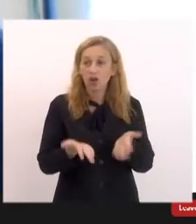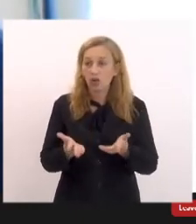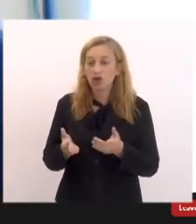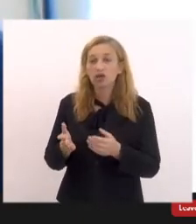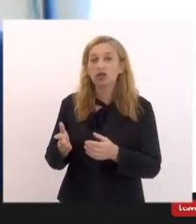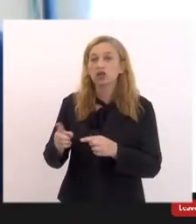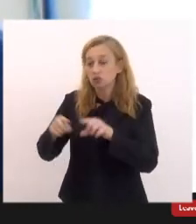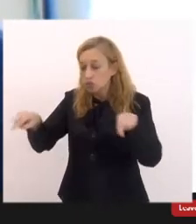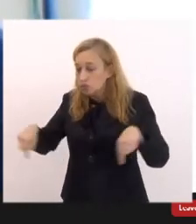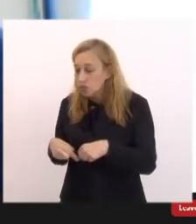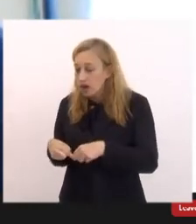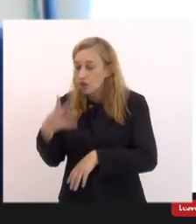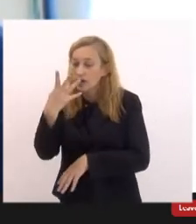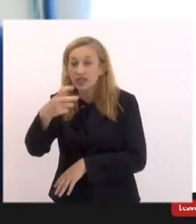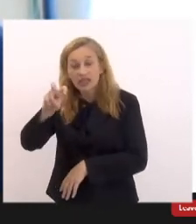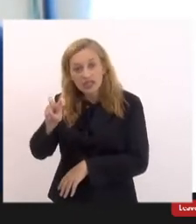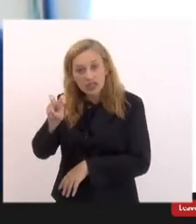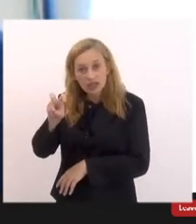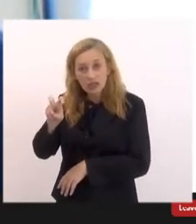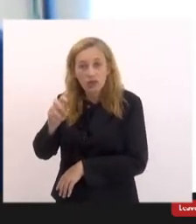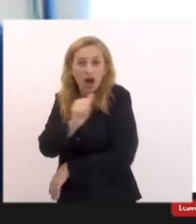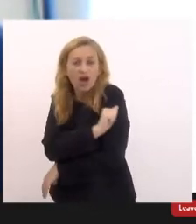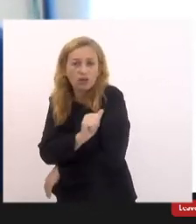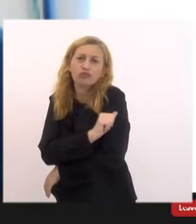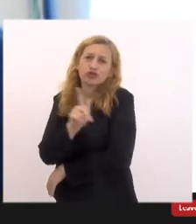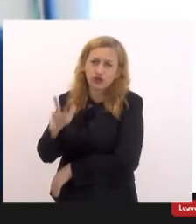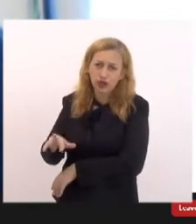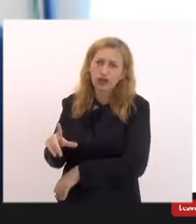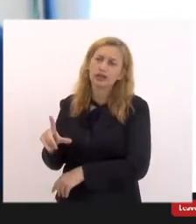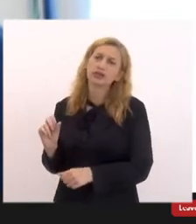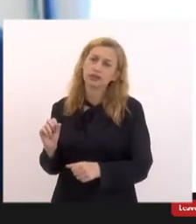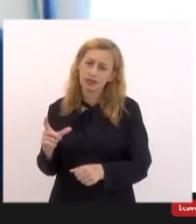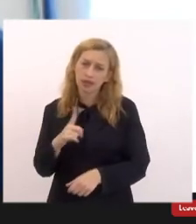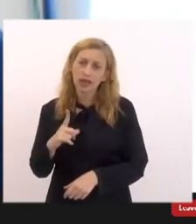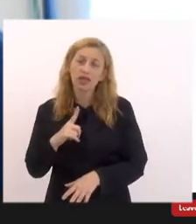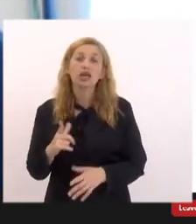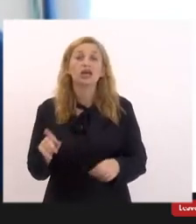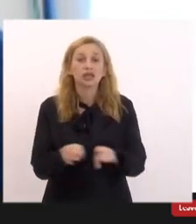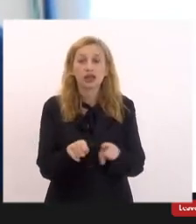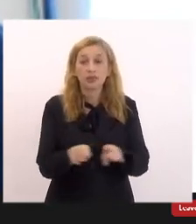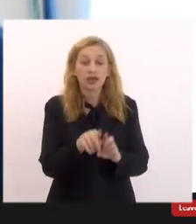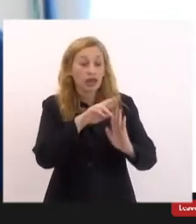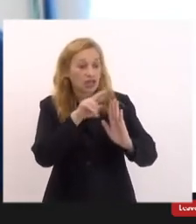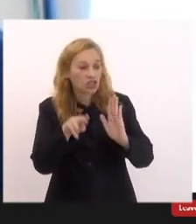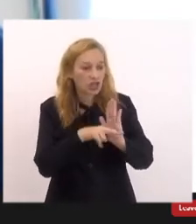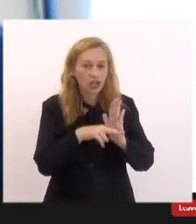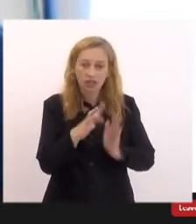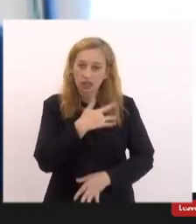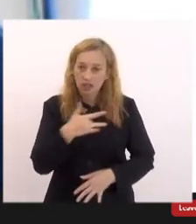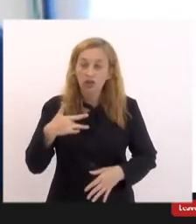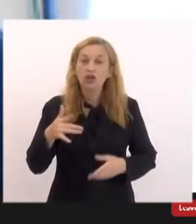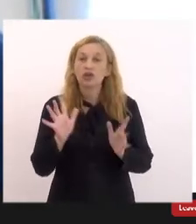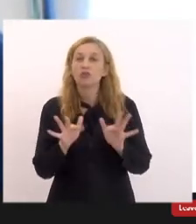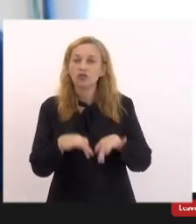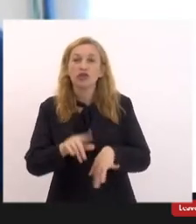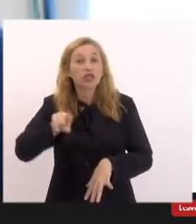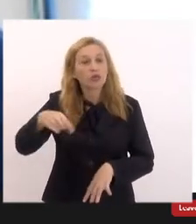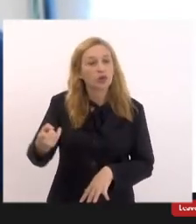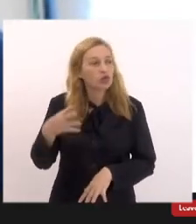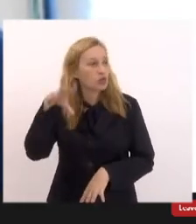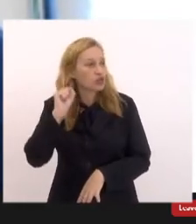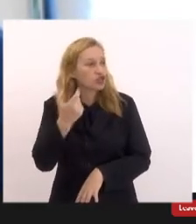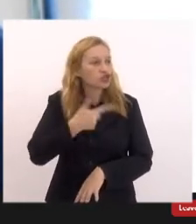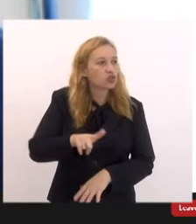muita diferença no processo de ensino-aprendizagem, além da questão sanitária. É, e por fim, e aí também depois eu vou querer ouvir novamente